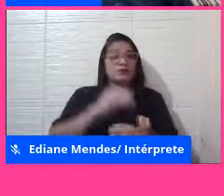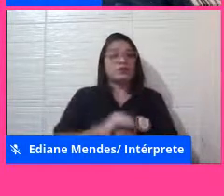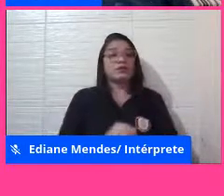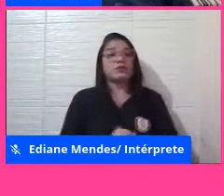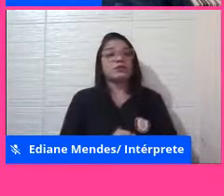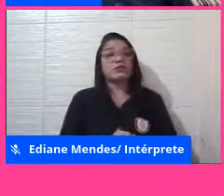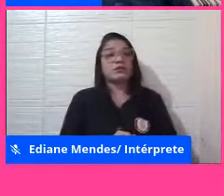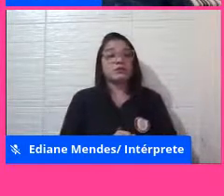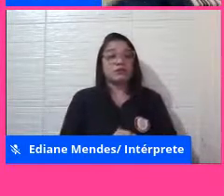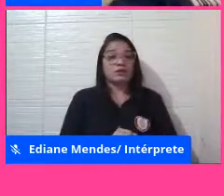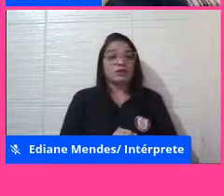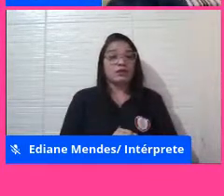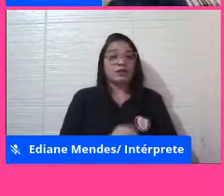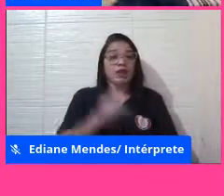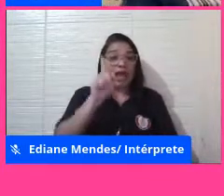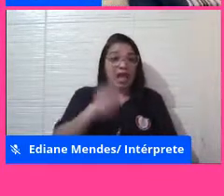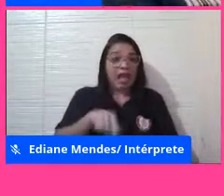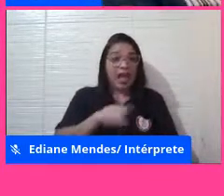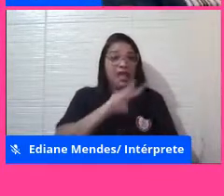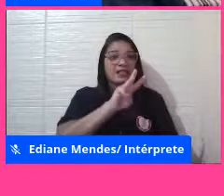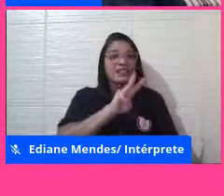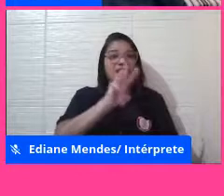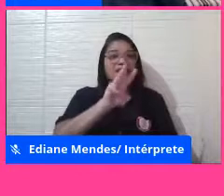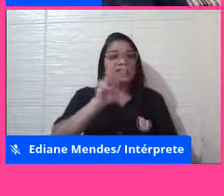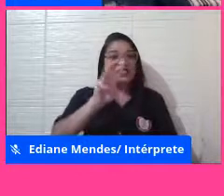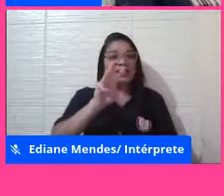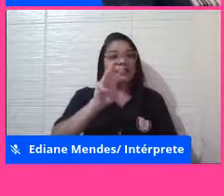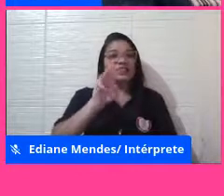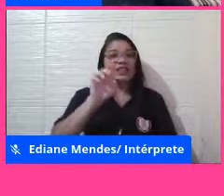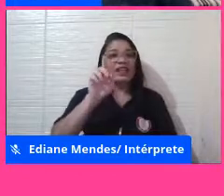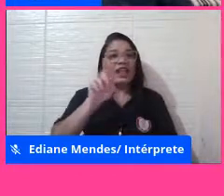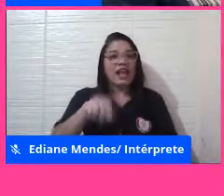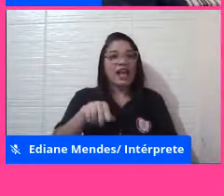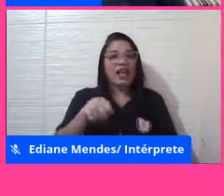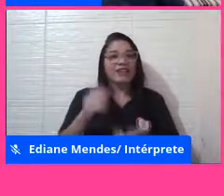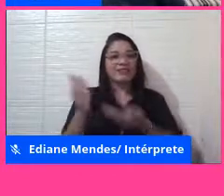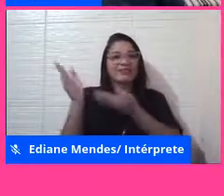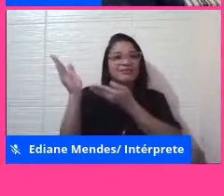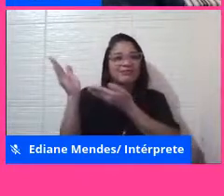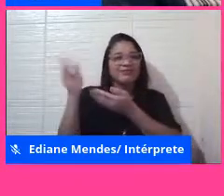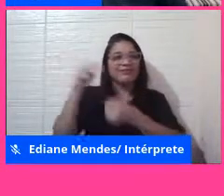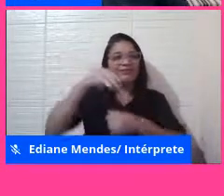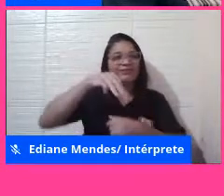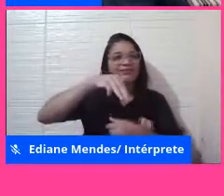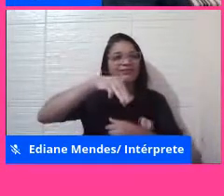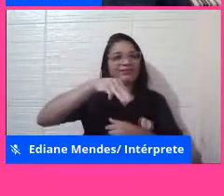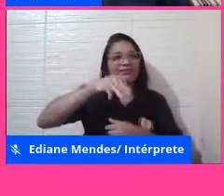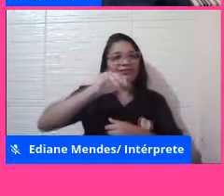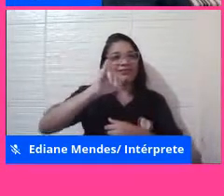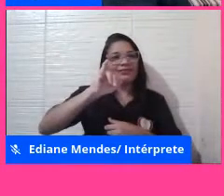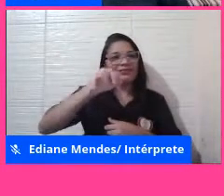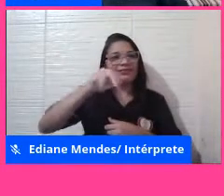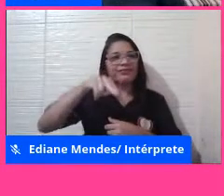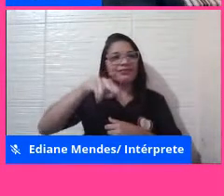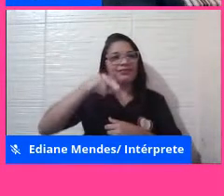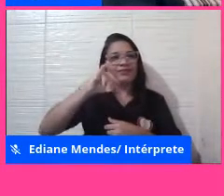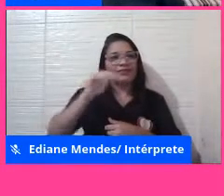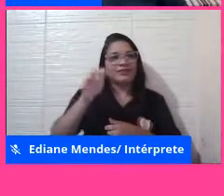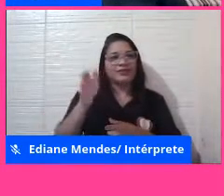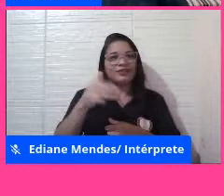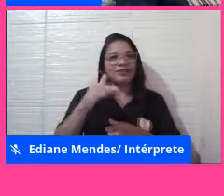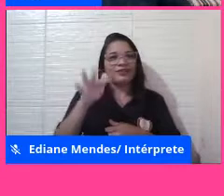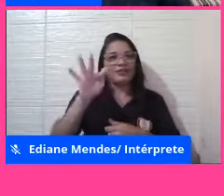software no outro site que é bastante utilizado, é o site do My Manufacturer, que também você vai utilizar, você vai encontrar modelos de